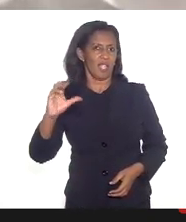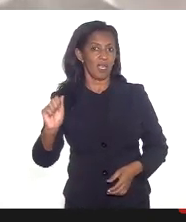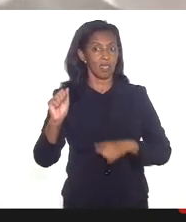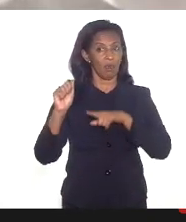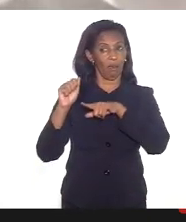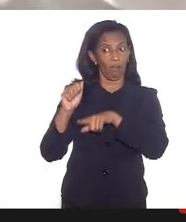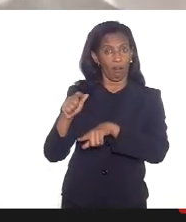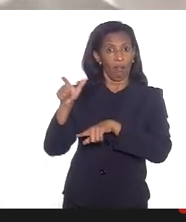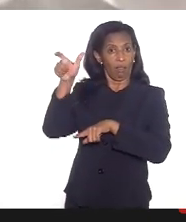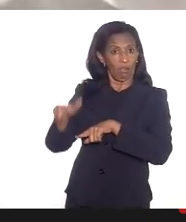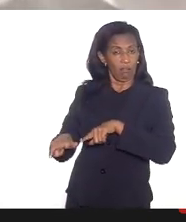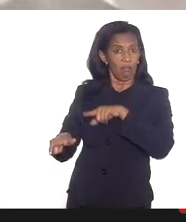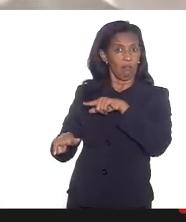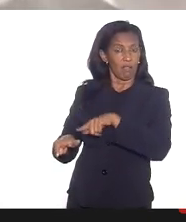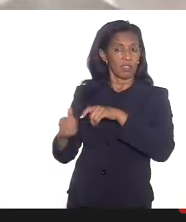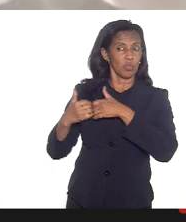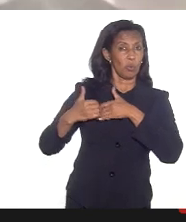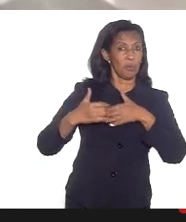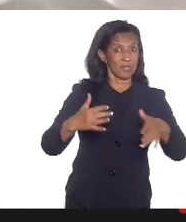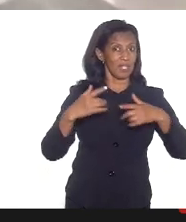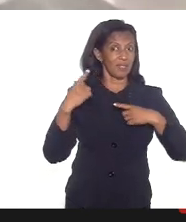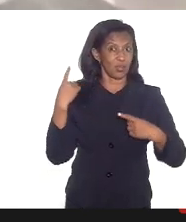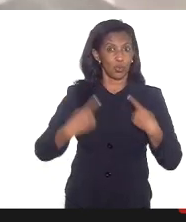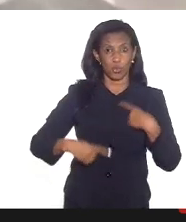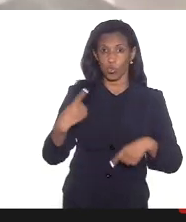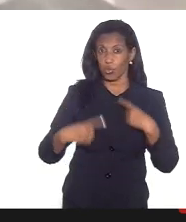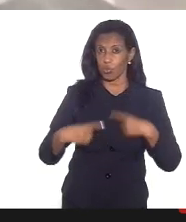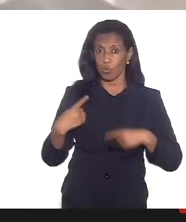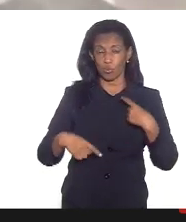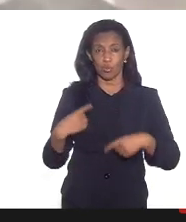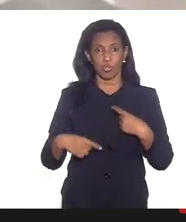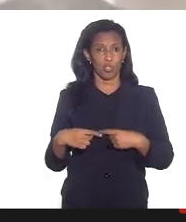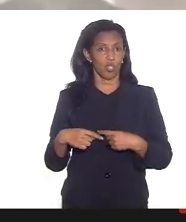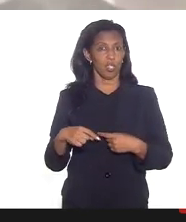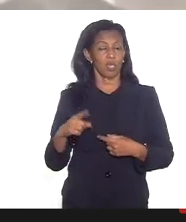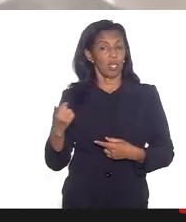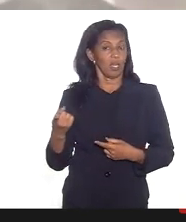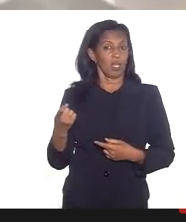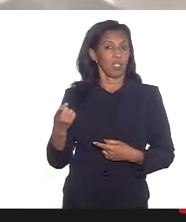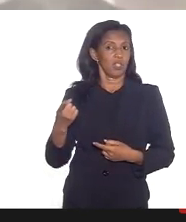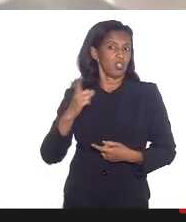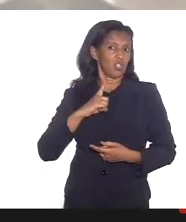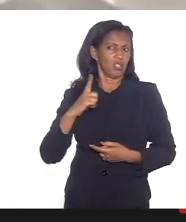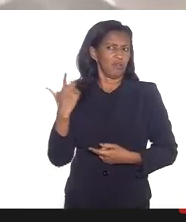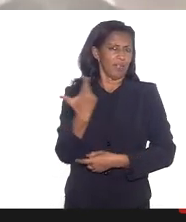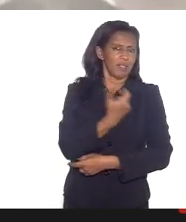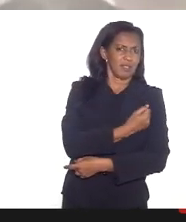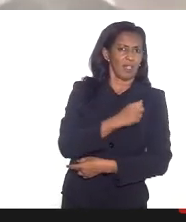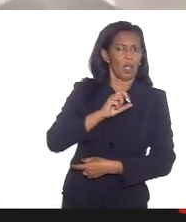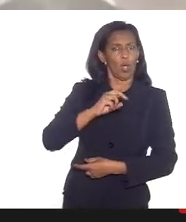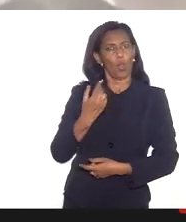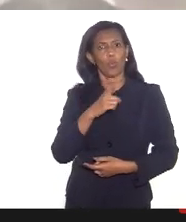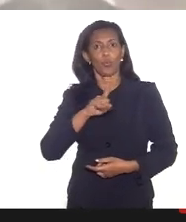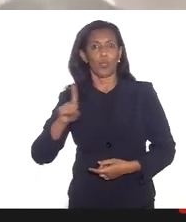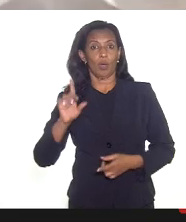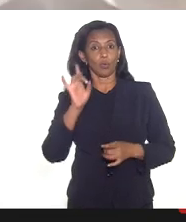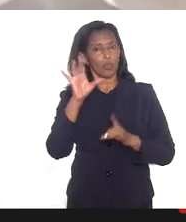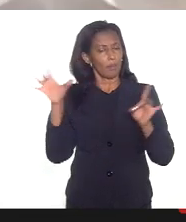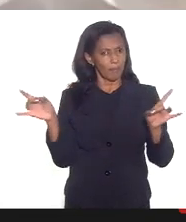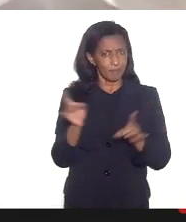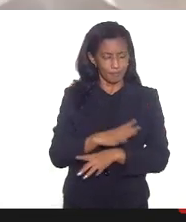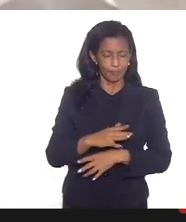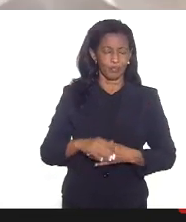é se começasse a discutir aí a possibilidade ou não e é dessa vacinação só